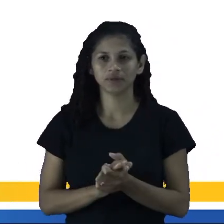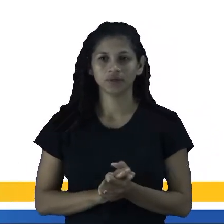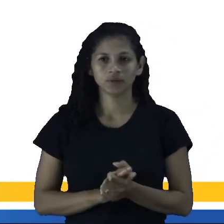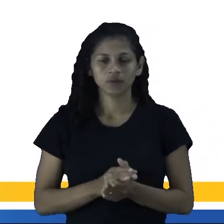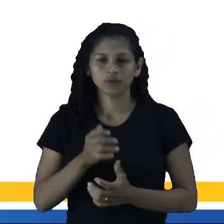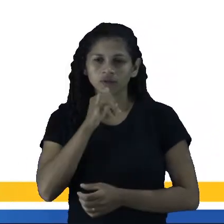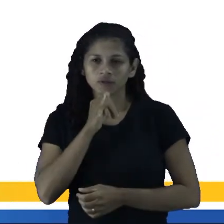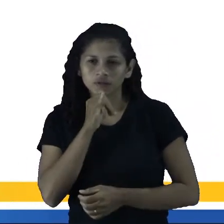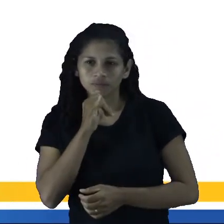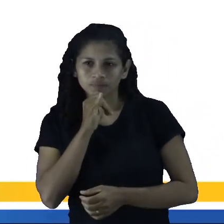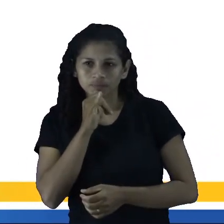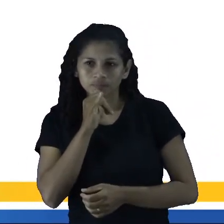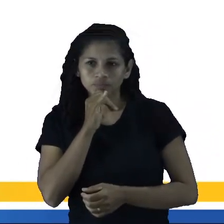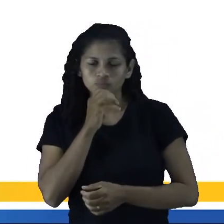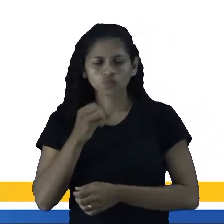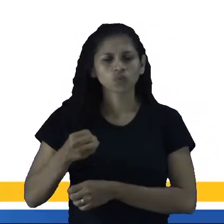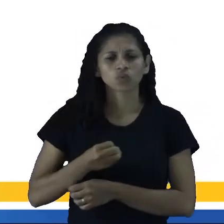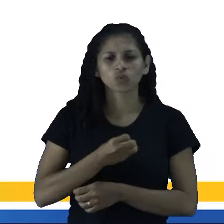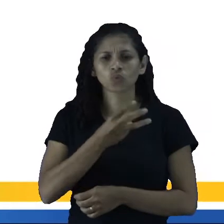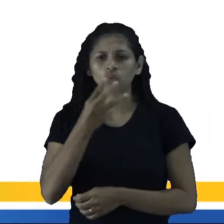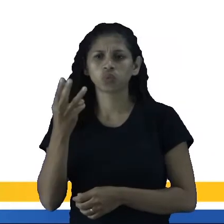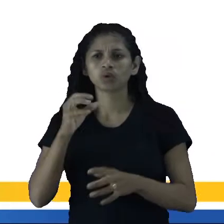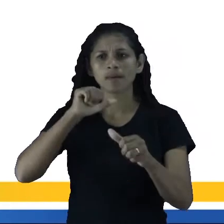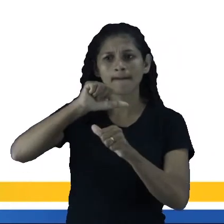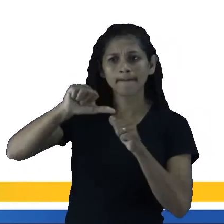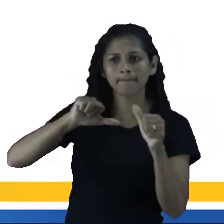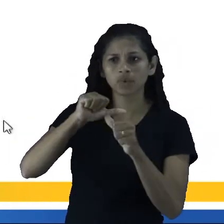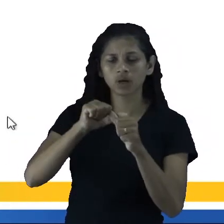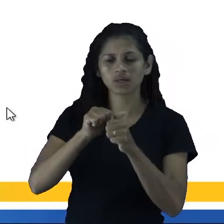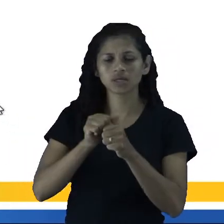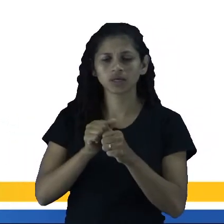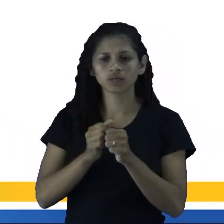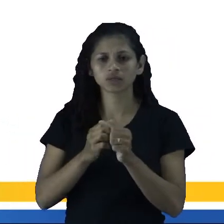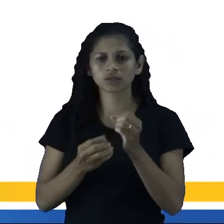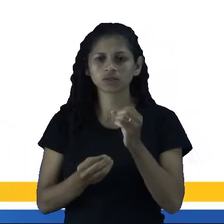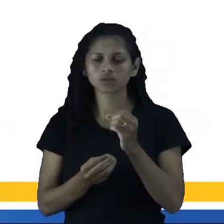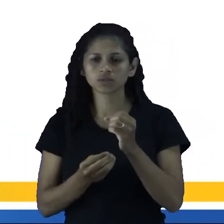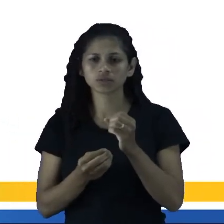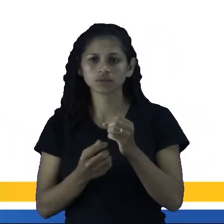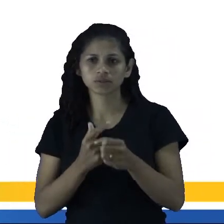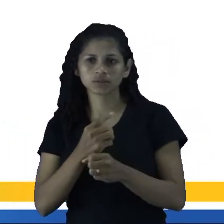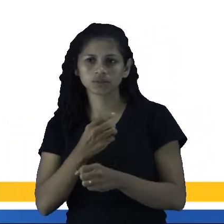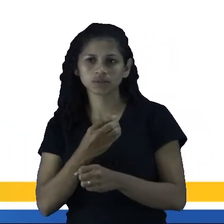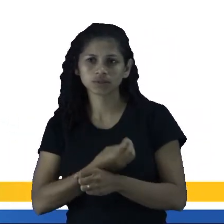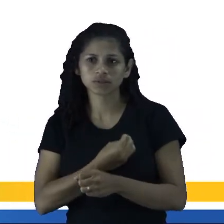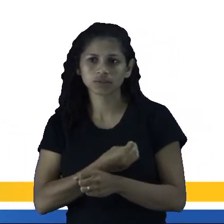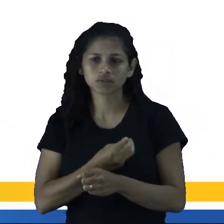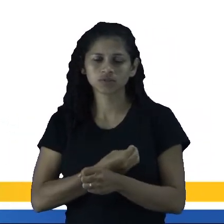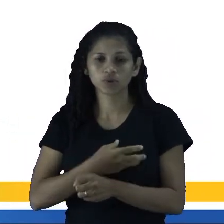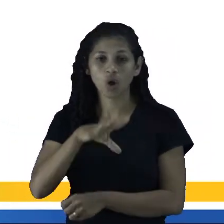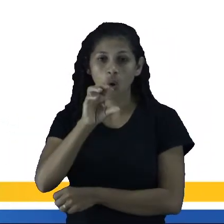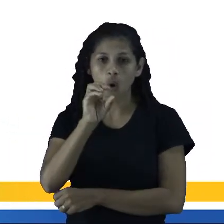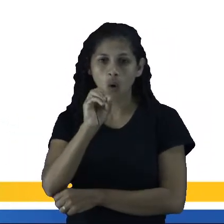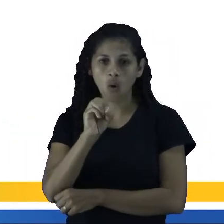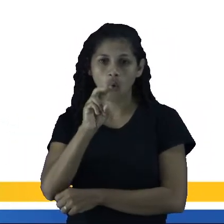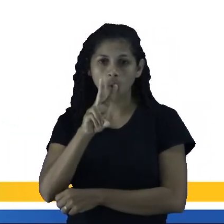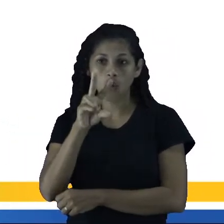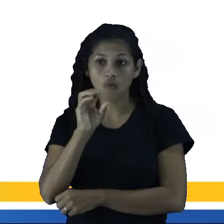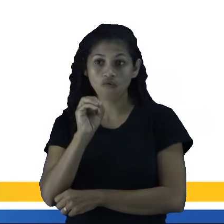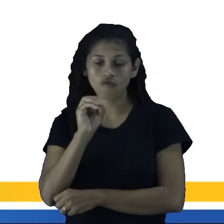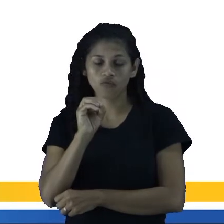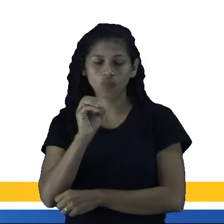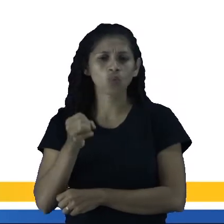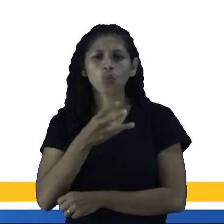Exemplos. Vamos determinar quantas permutações existem para a palavra ovo. Ovo tem quantas letras ao